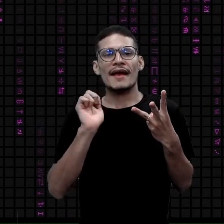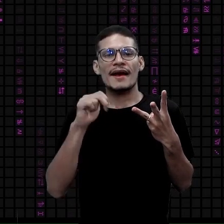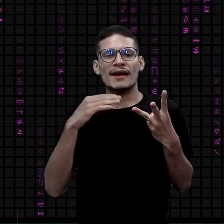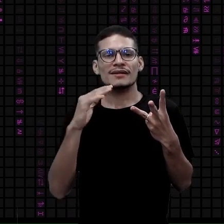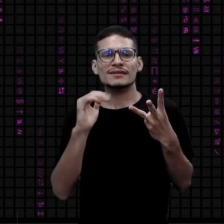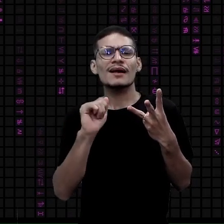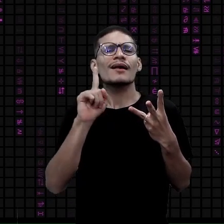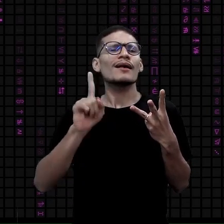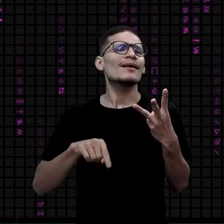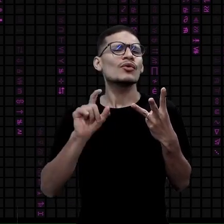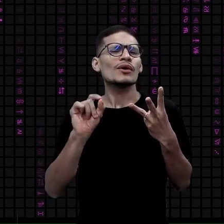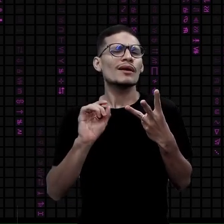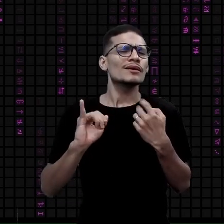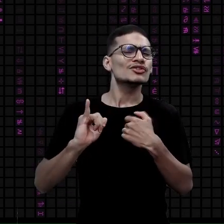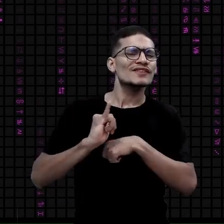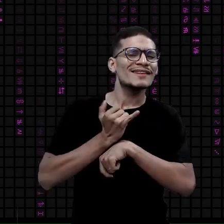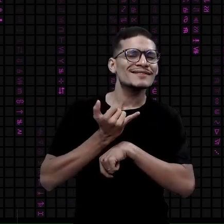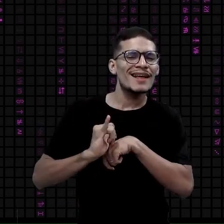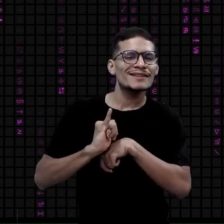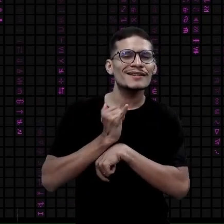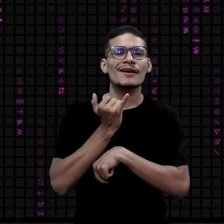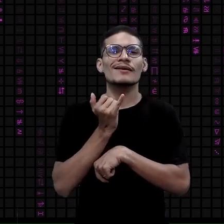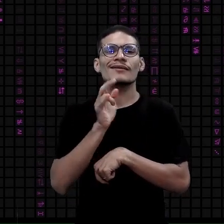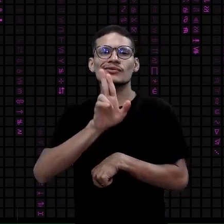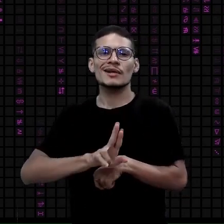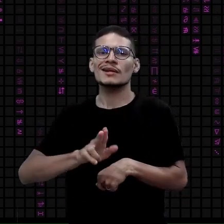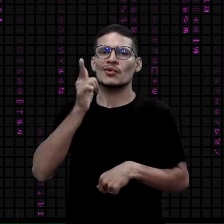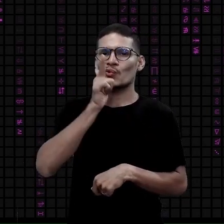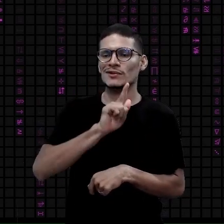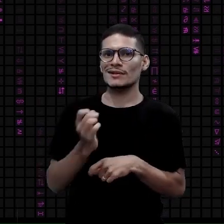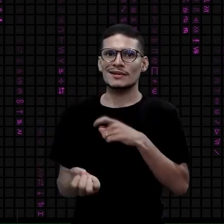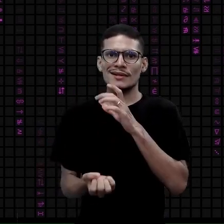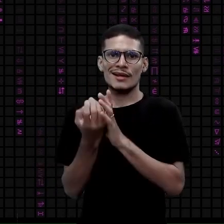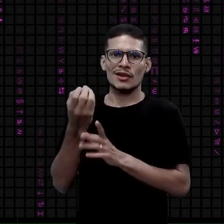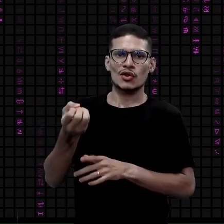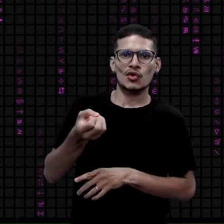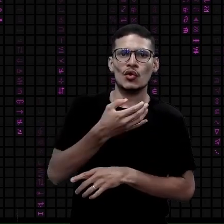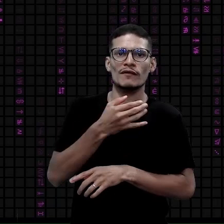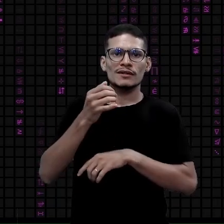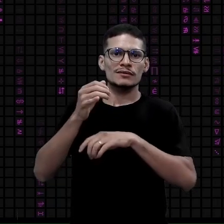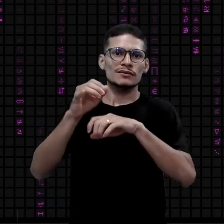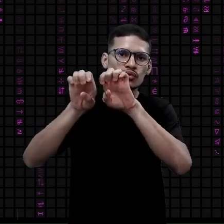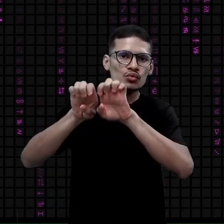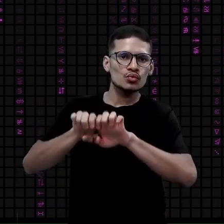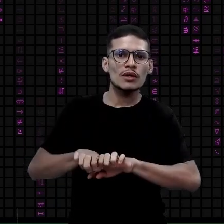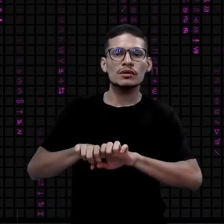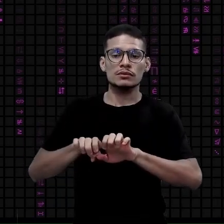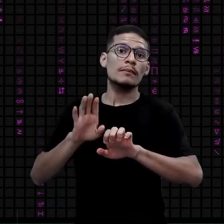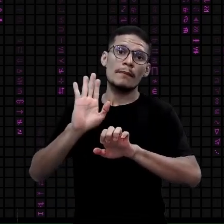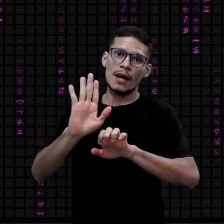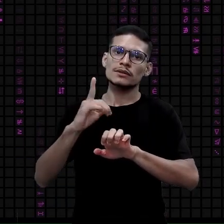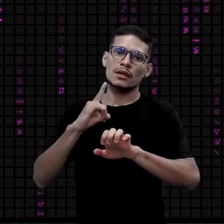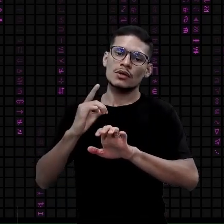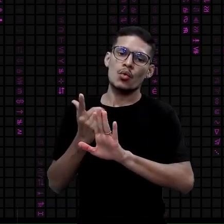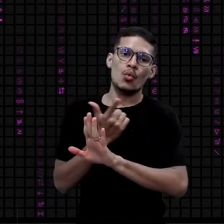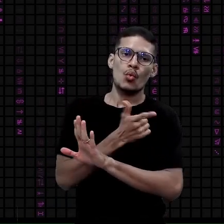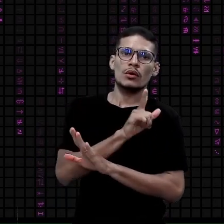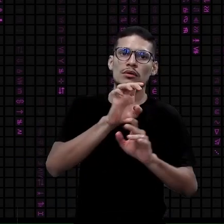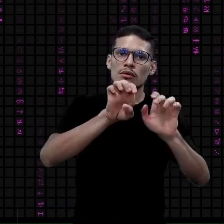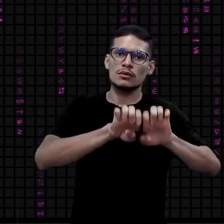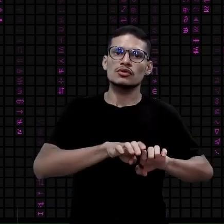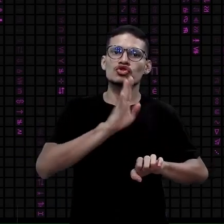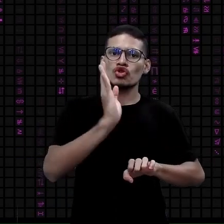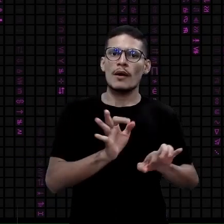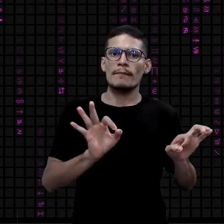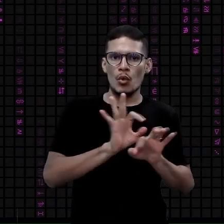a técnica utilizada para se criar novas estruturas a partir de estruturas já criadas. E,